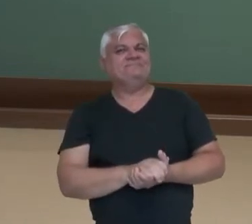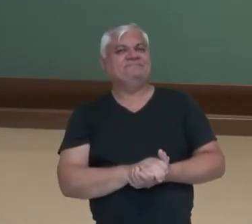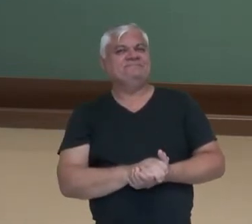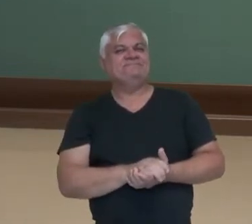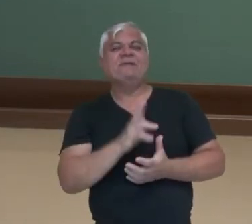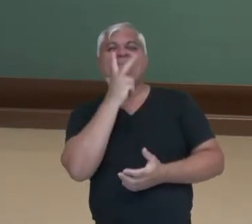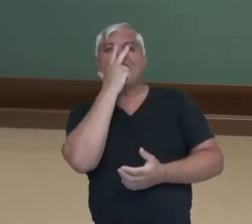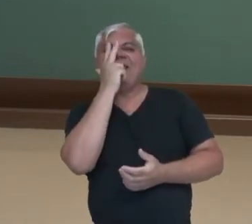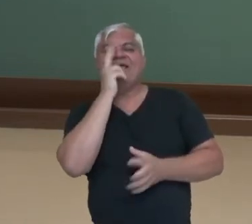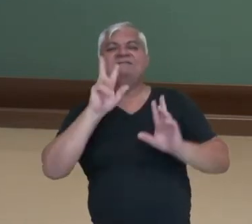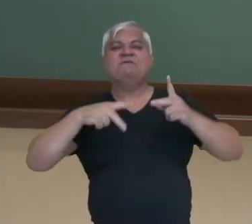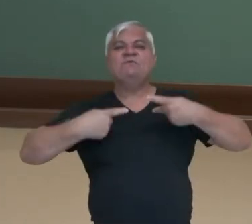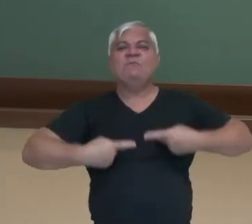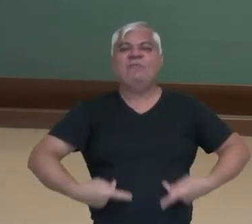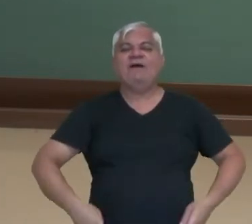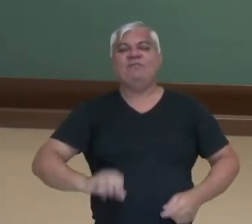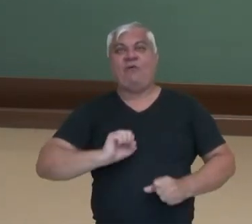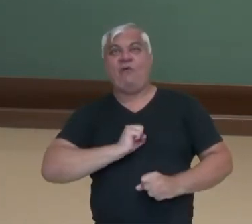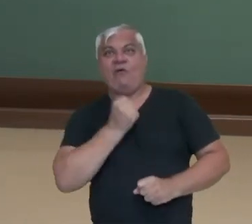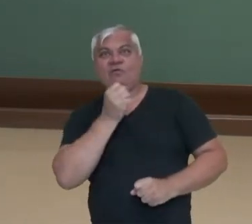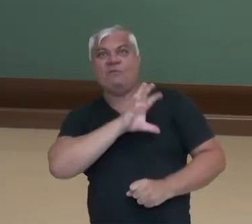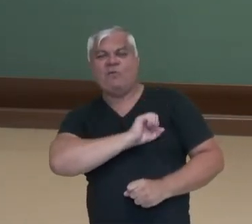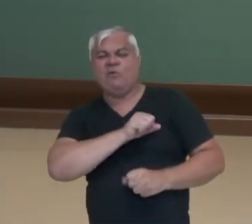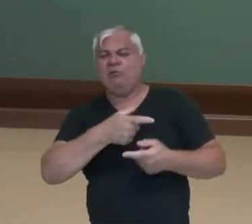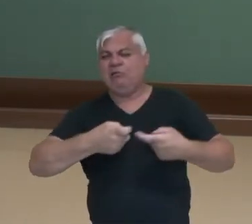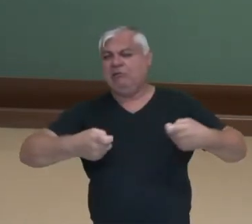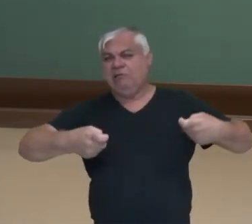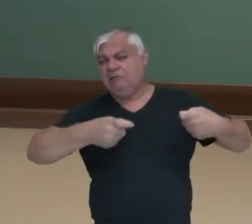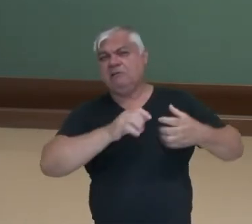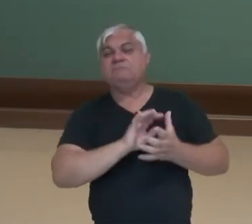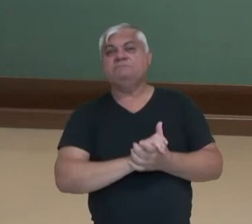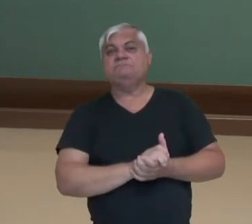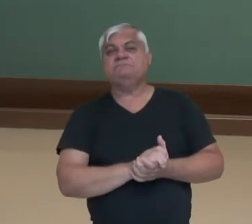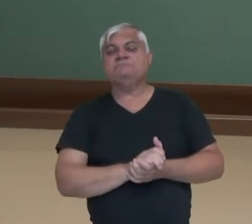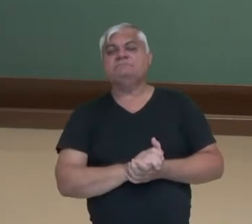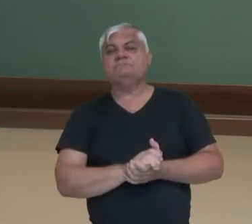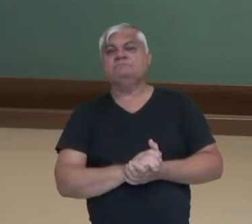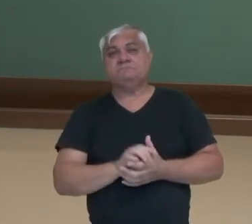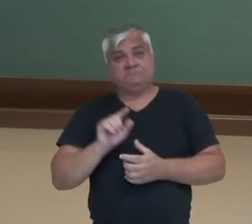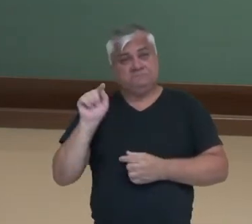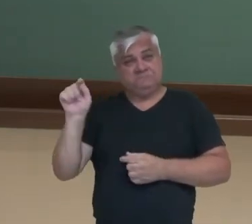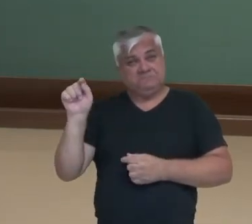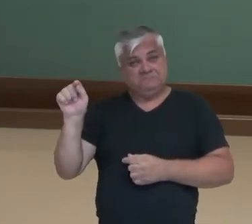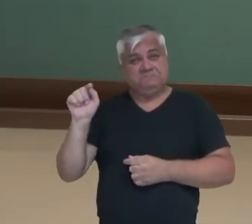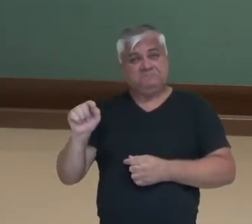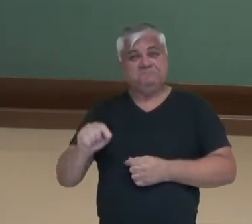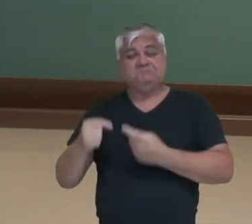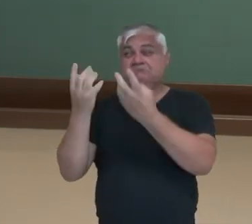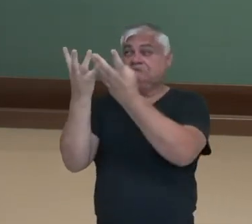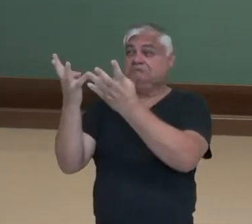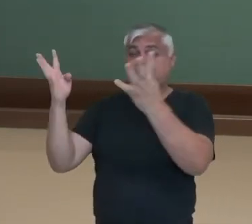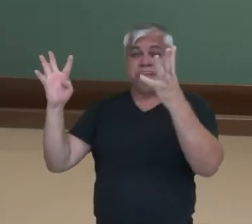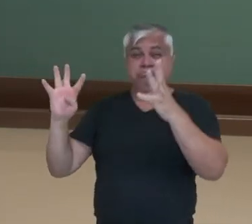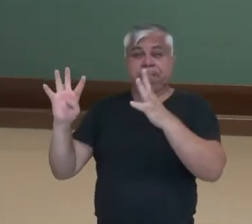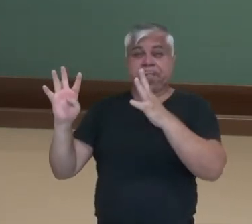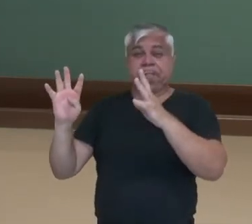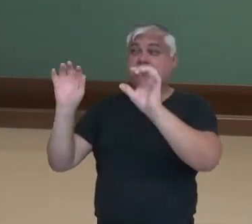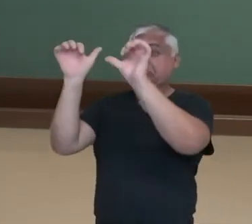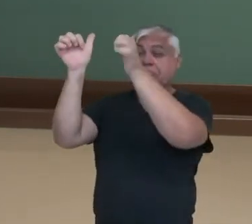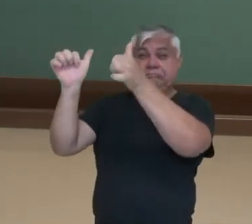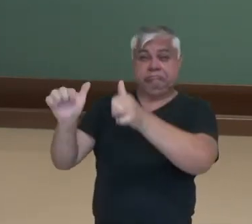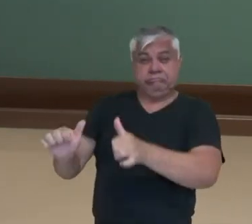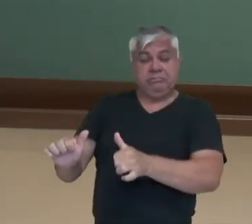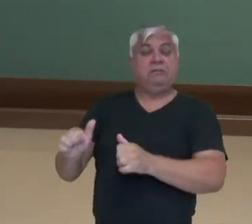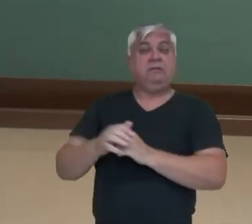Parecido com os humanos, amor, ódio, violência, guerras. E esses seres divinos, né, imortais,